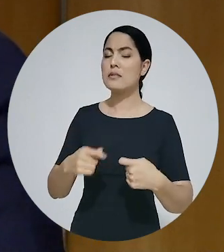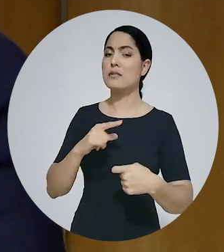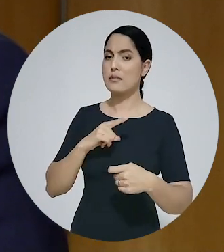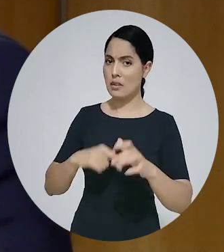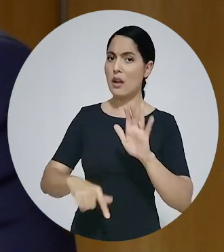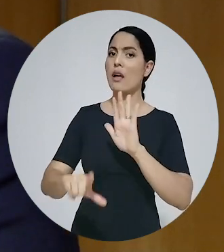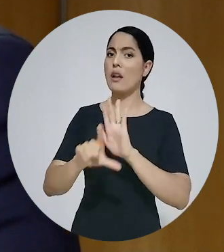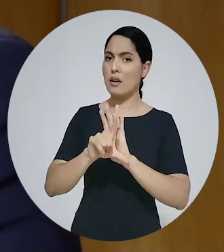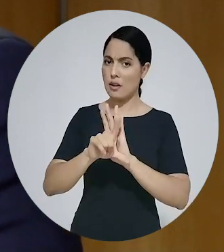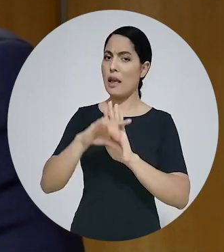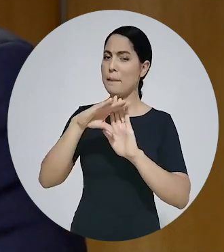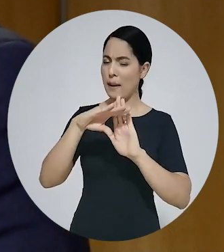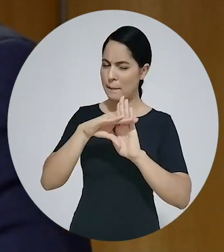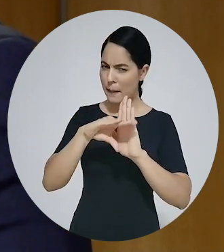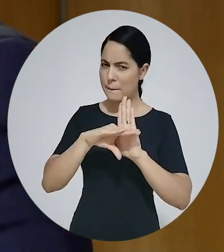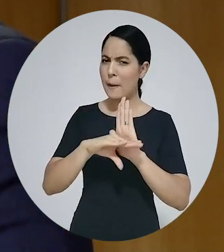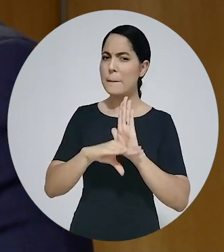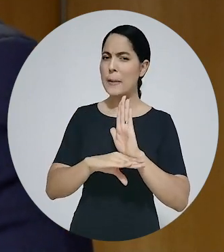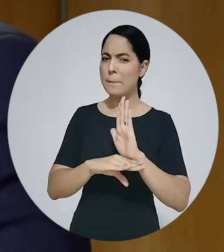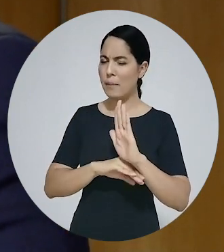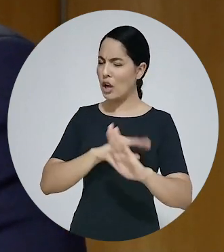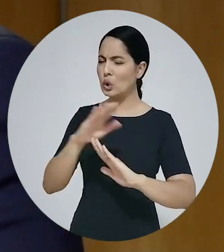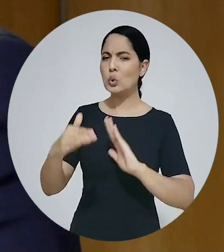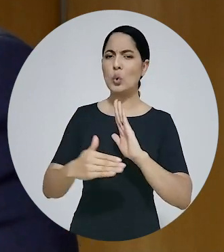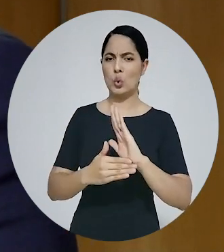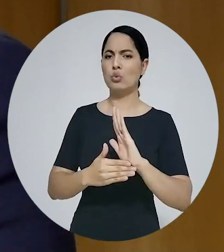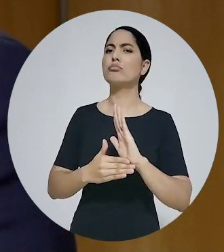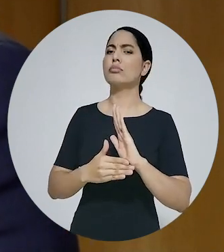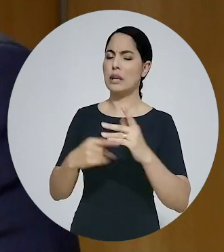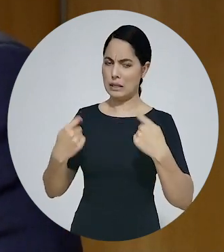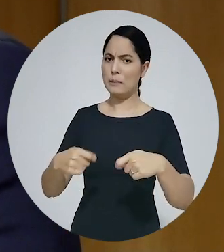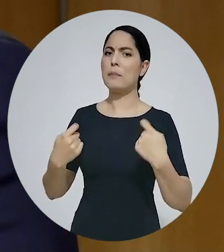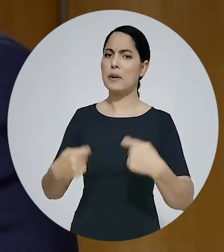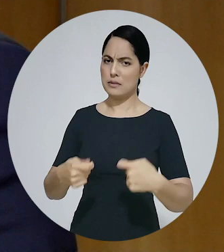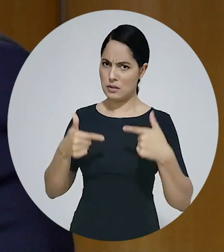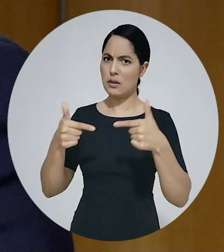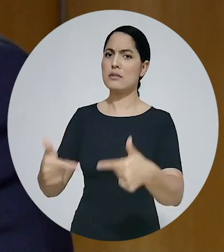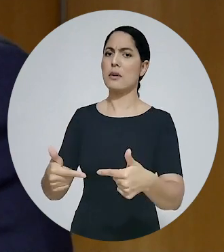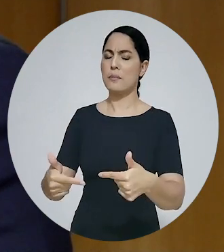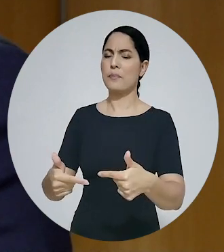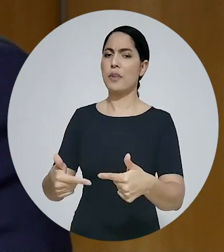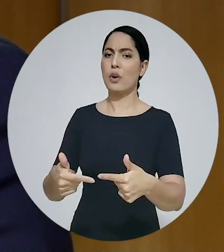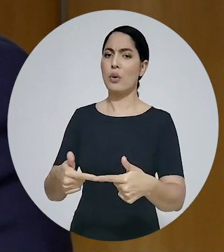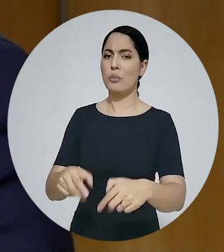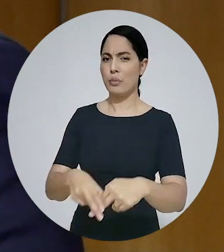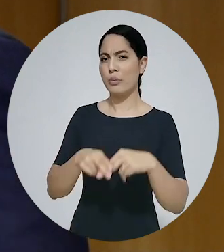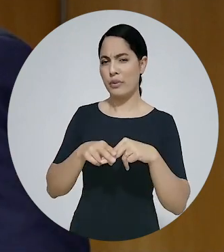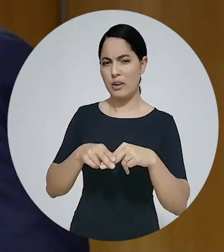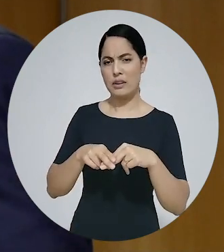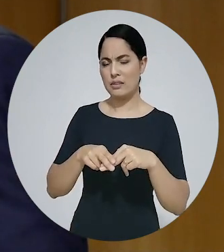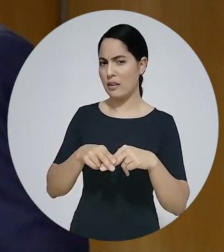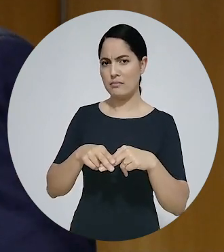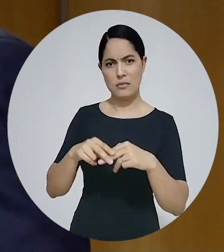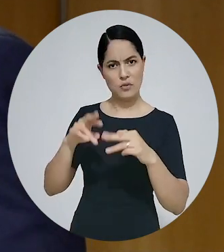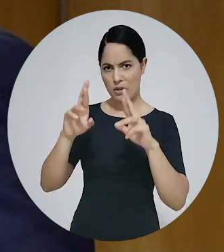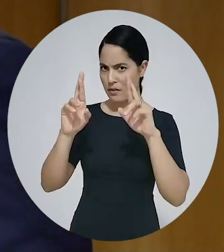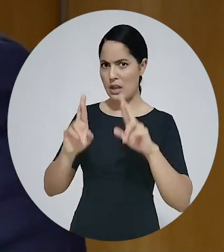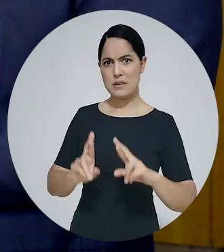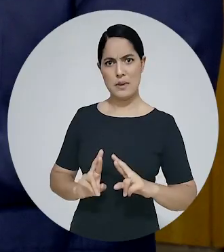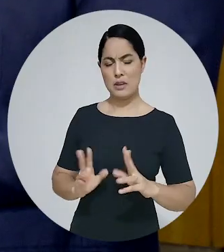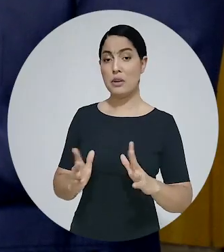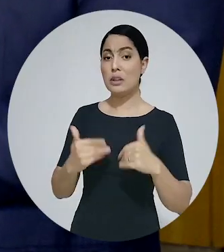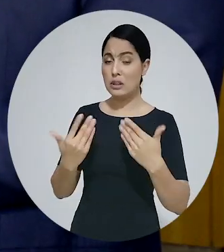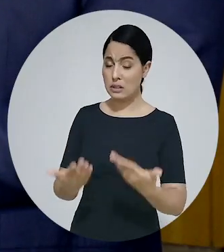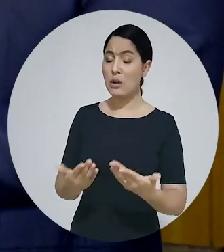adotar todos os recursos que a lei permite nessas hipóteses, né, de violação de direitos fundamentais e